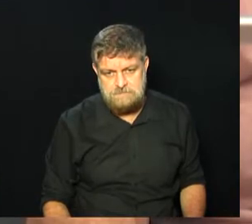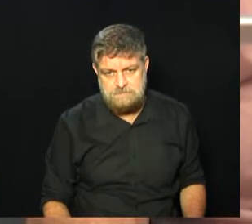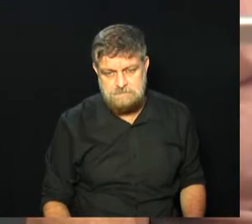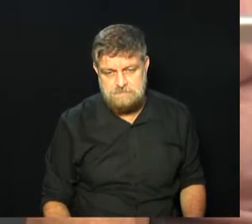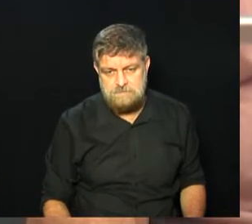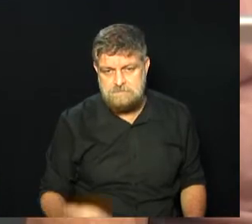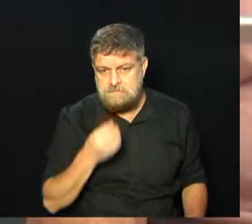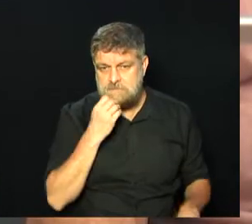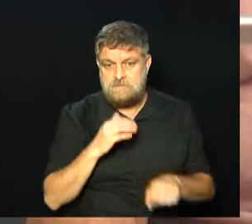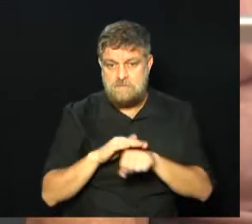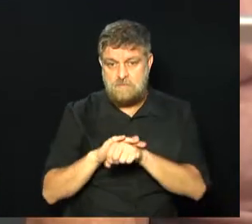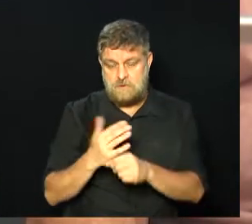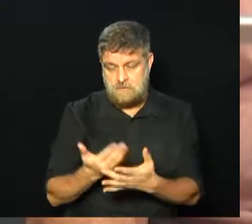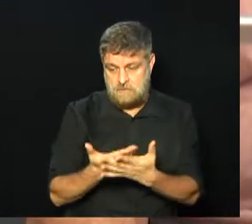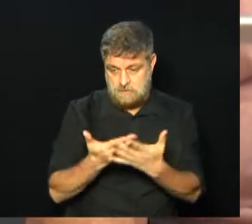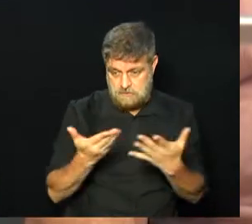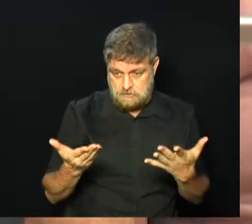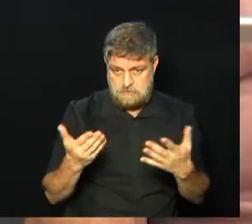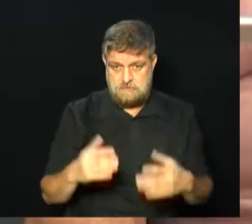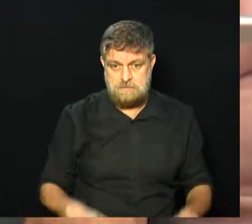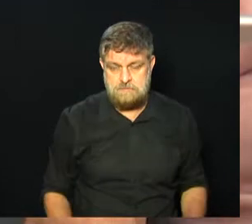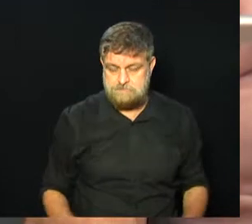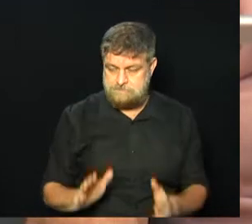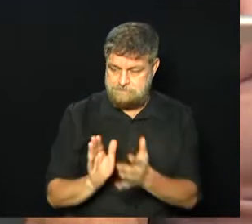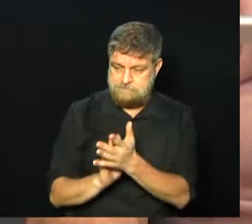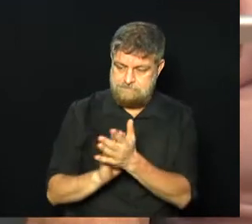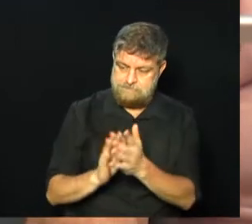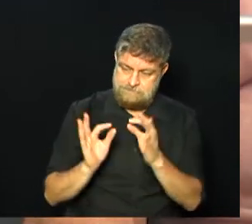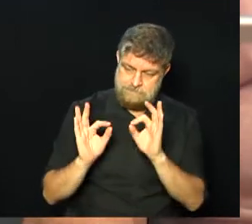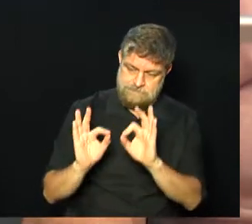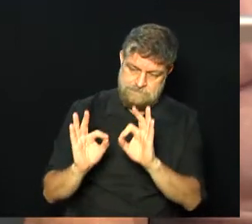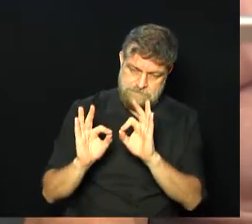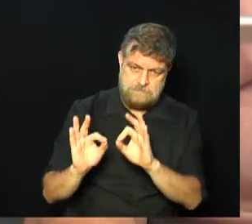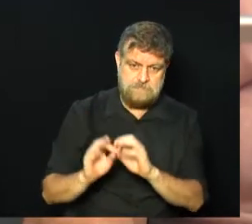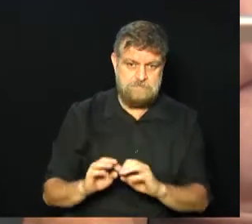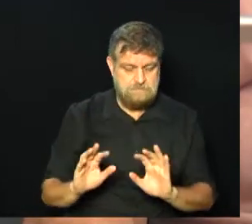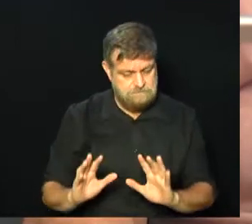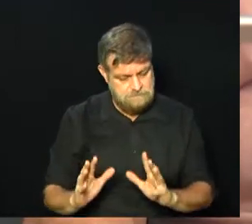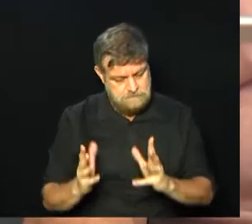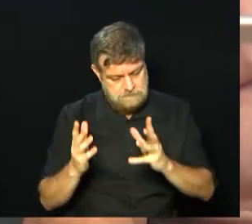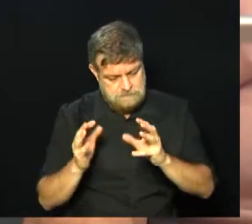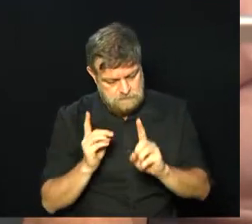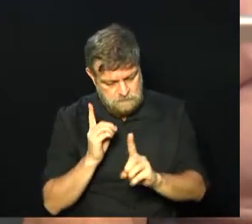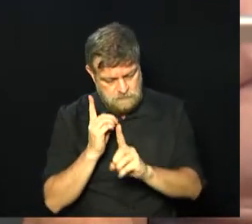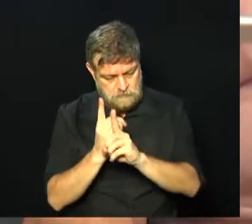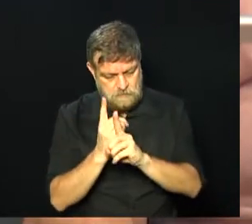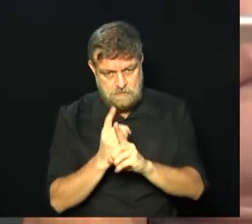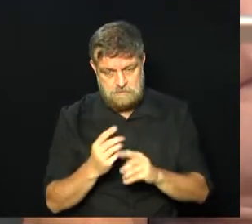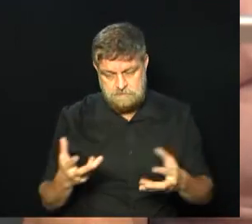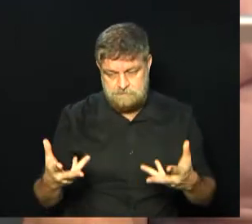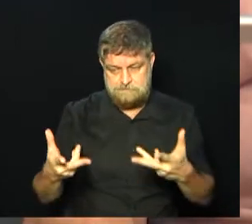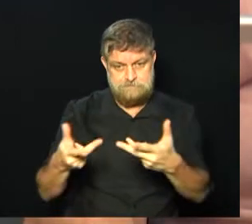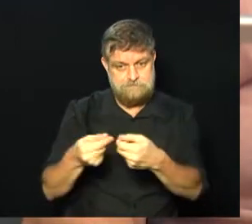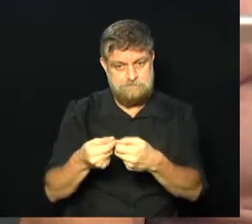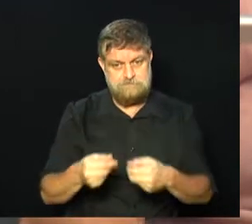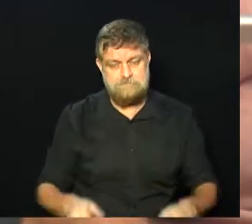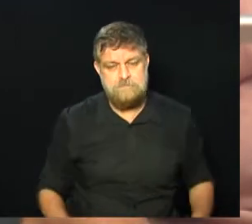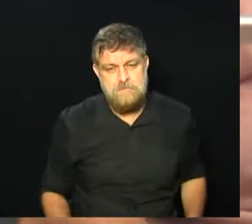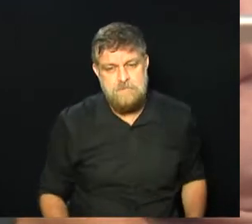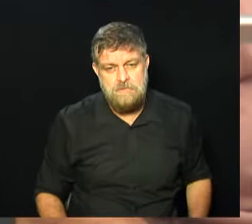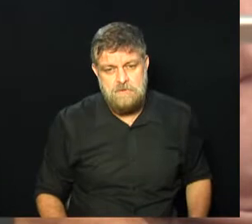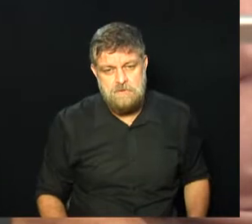Boa noite a todos. Parabéns aí pelo evento, vereador Paulo Haddad, parabéns a todos